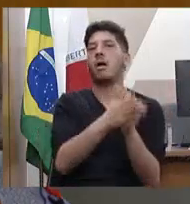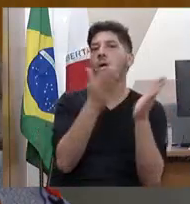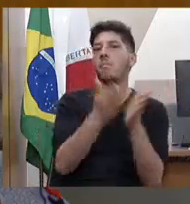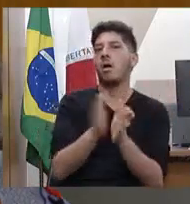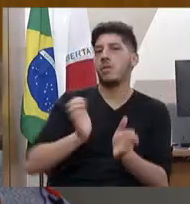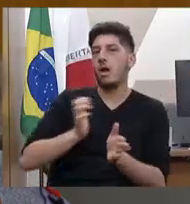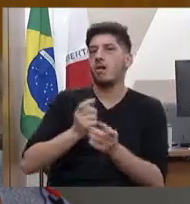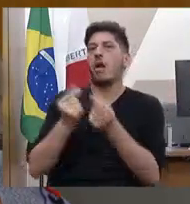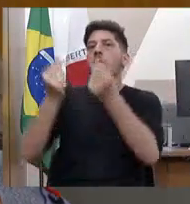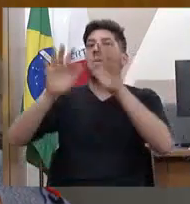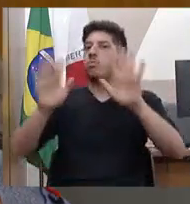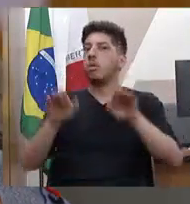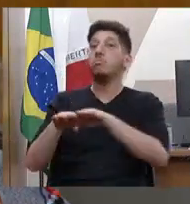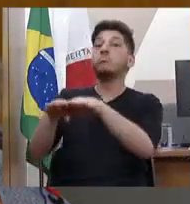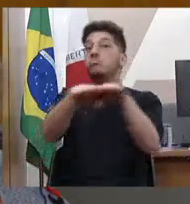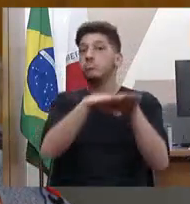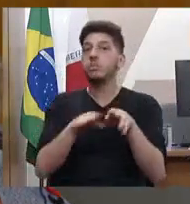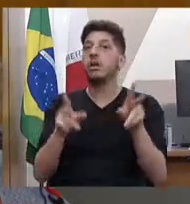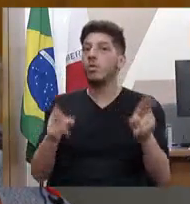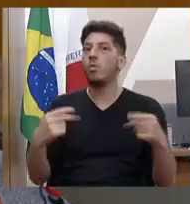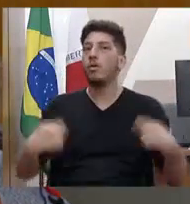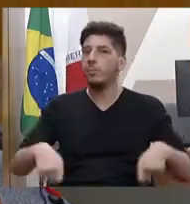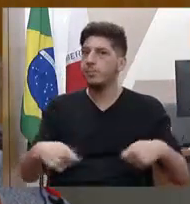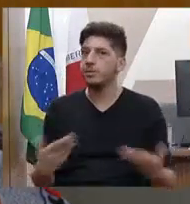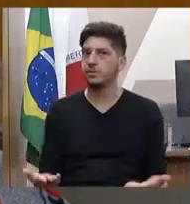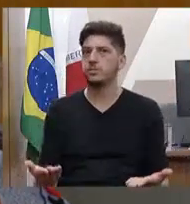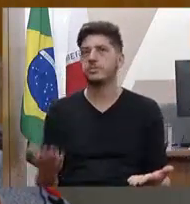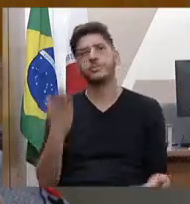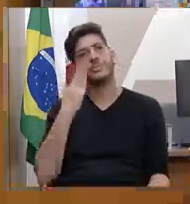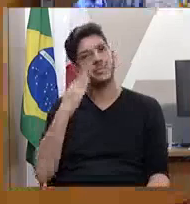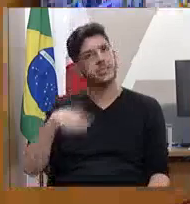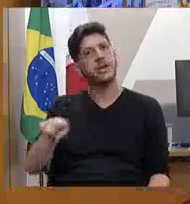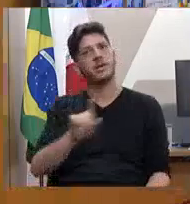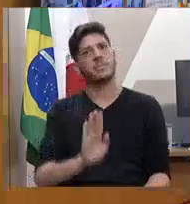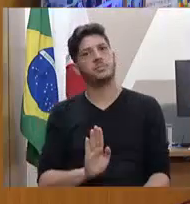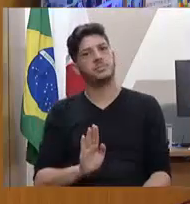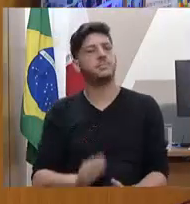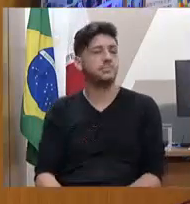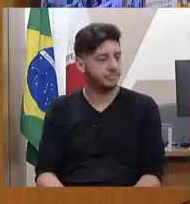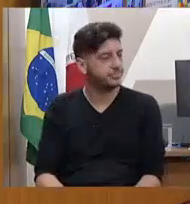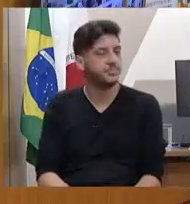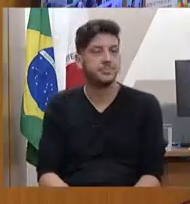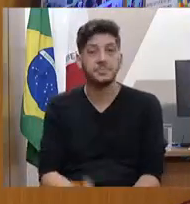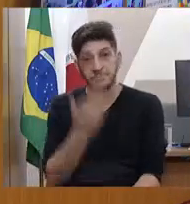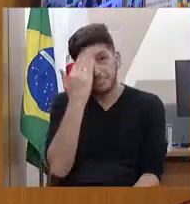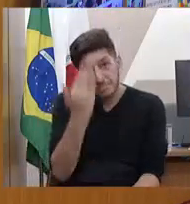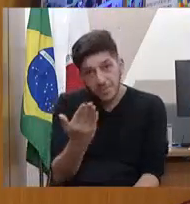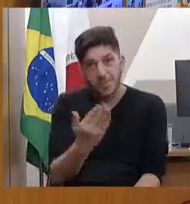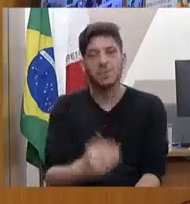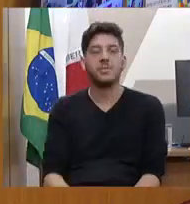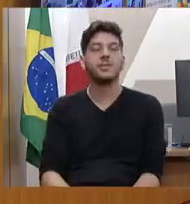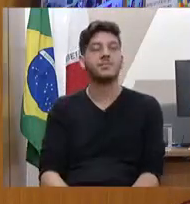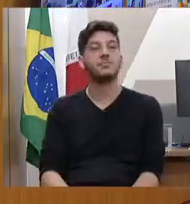porque o que a gente tem visto não tem punido setor patronal Obrigado Jorge